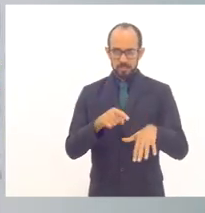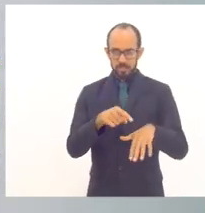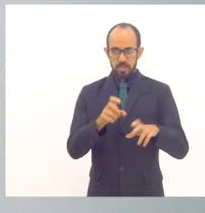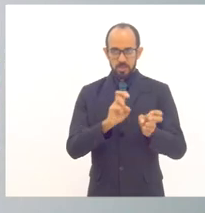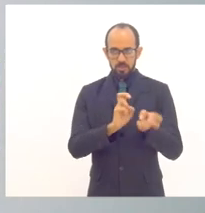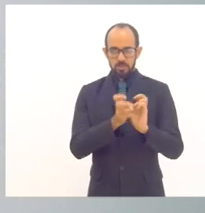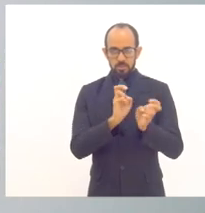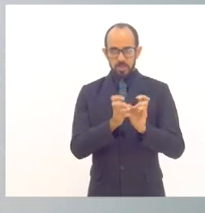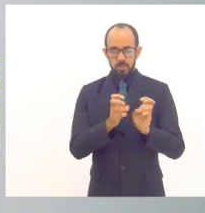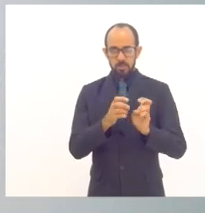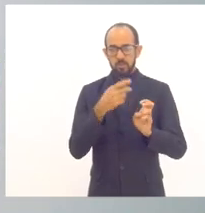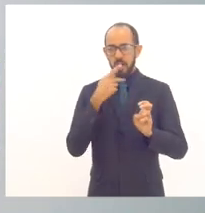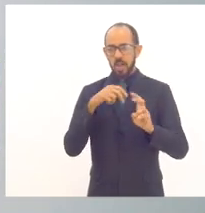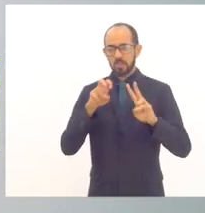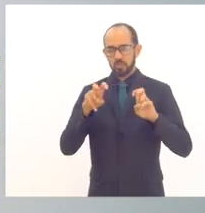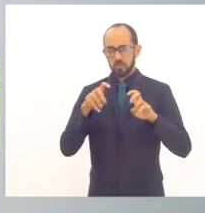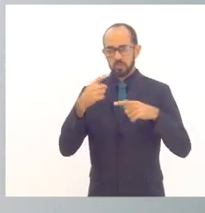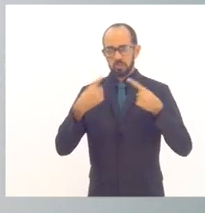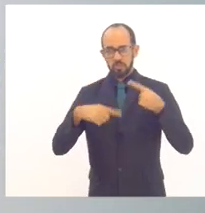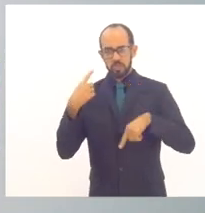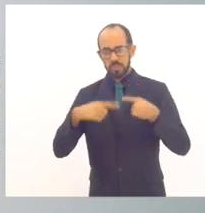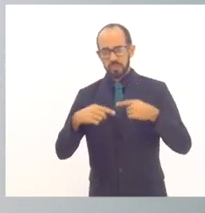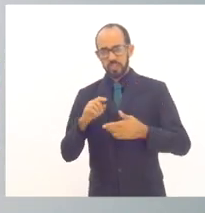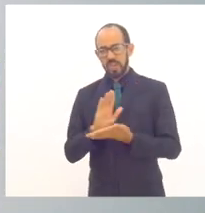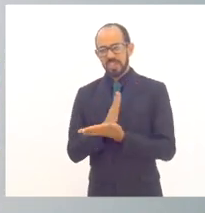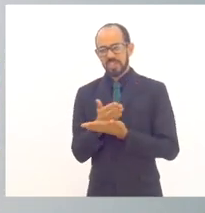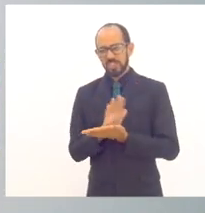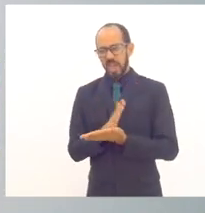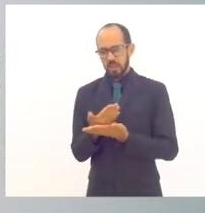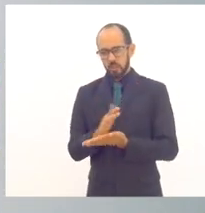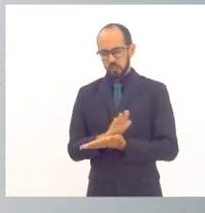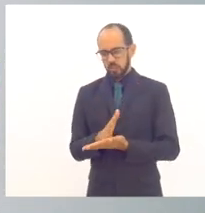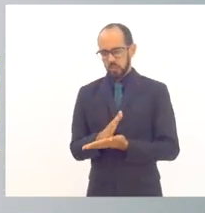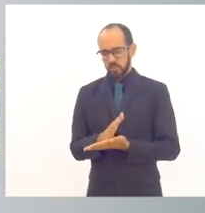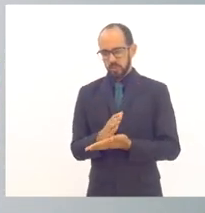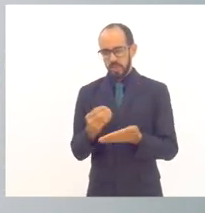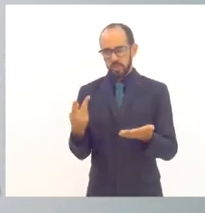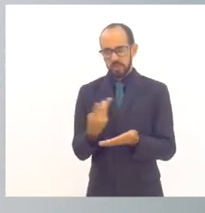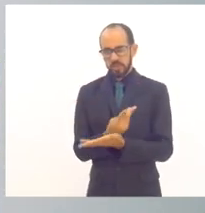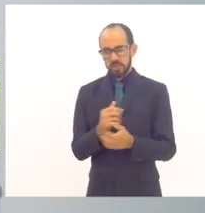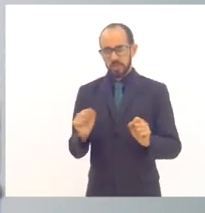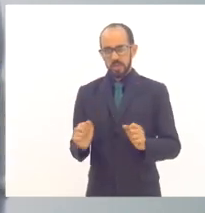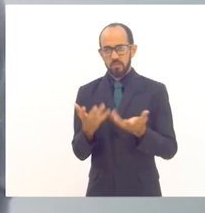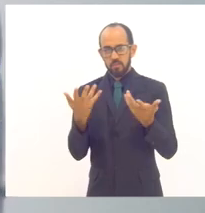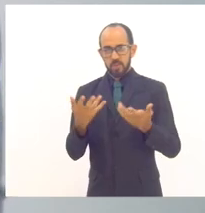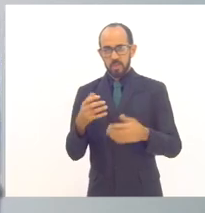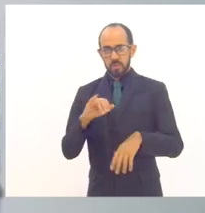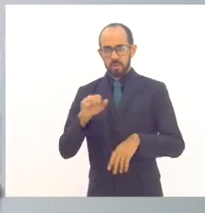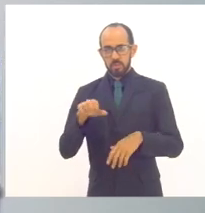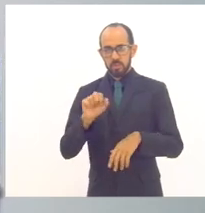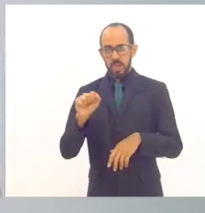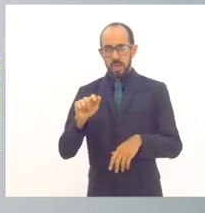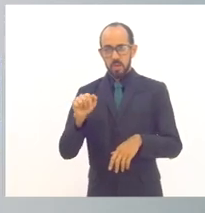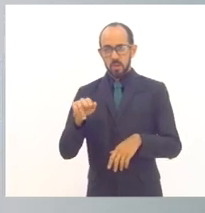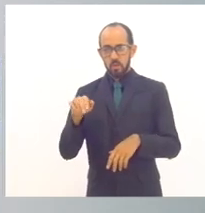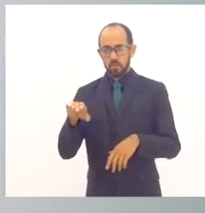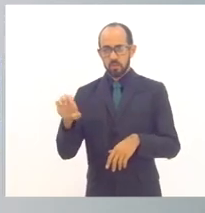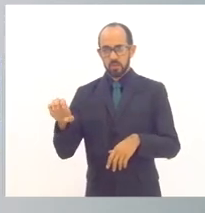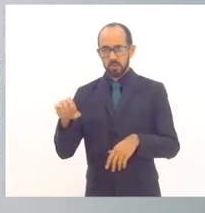chato. A gente está muito mais preocupado em estar presente em roda. Inclusive, está tendo evento agora do mestre Jagunço. Já estou aqui agoniado, porque eu tinha que estar